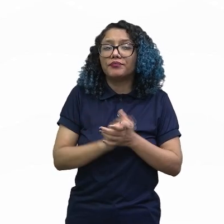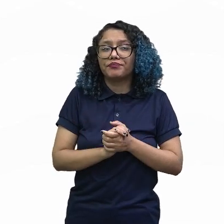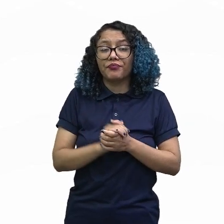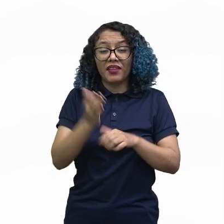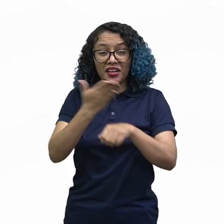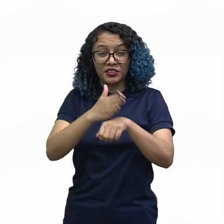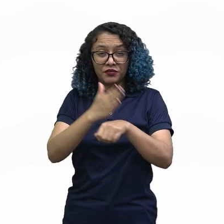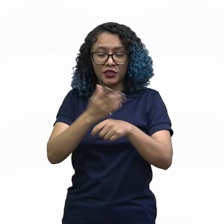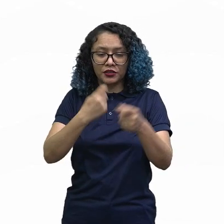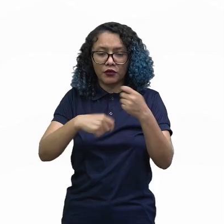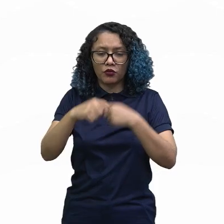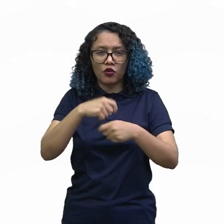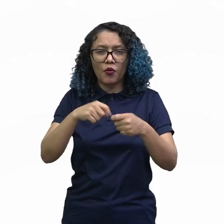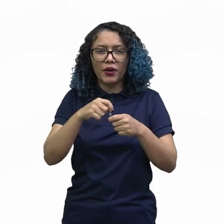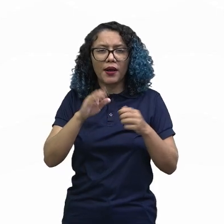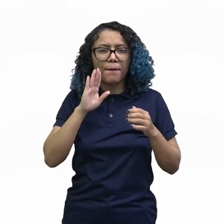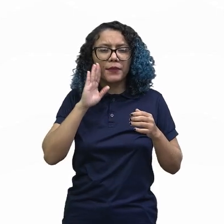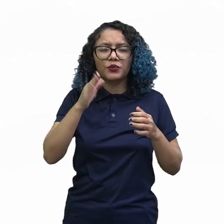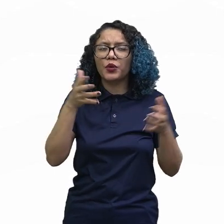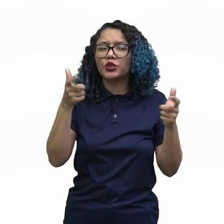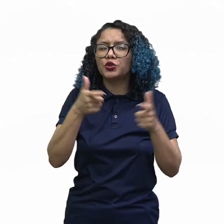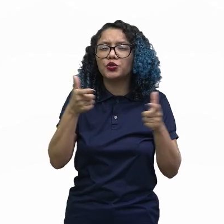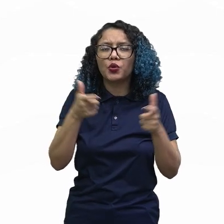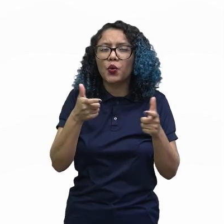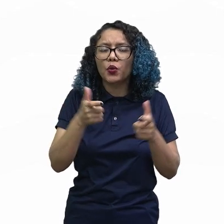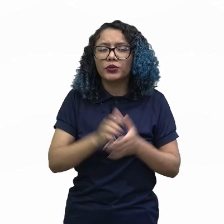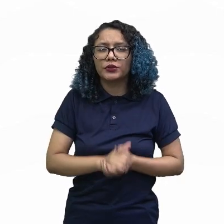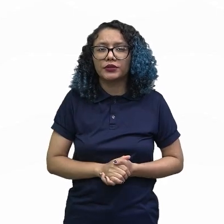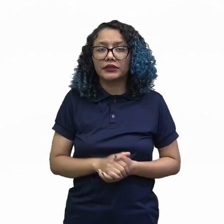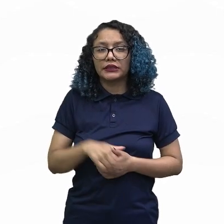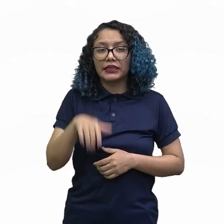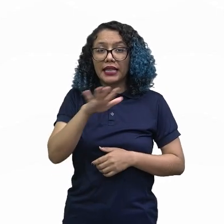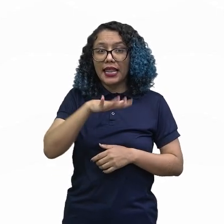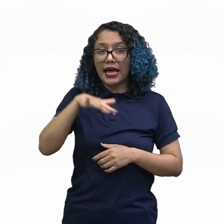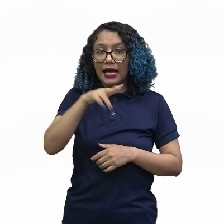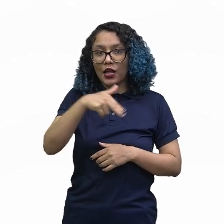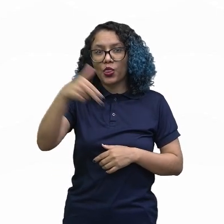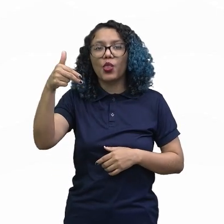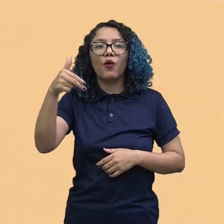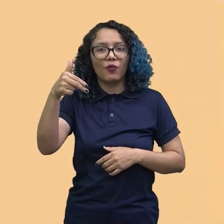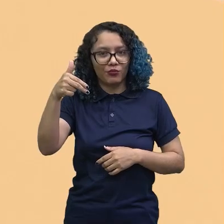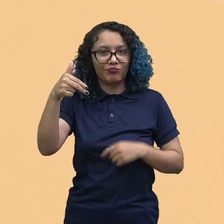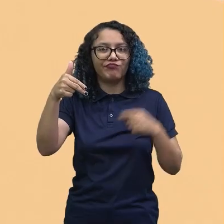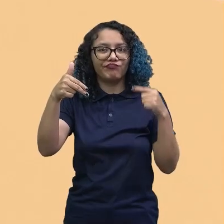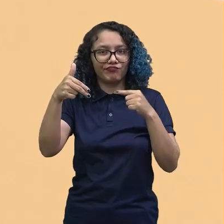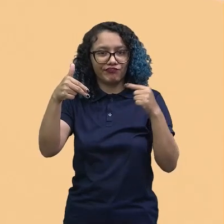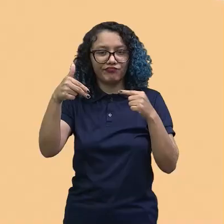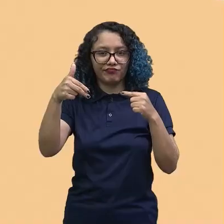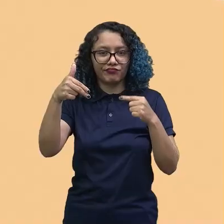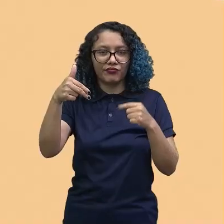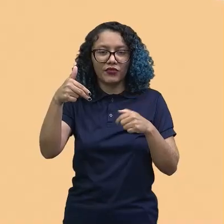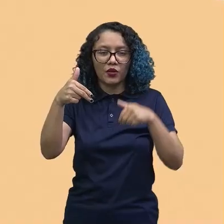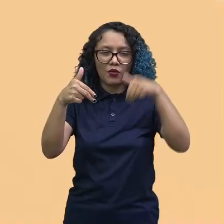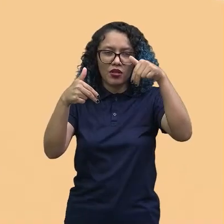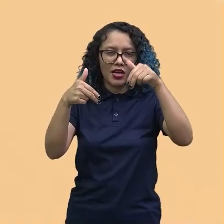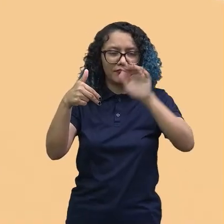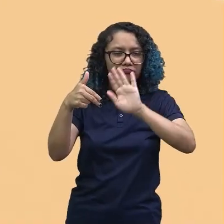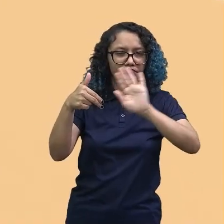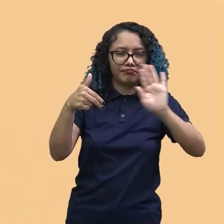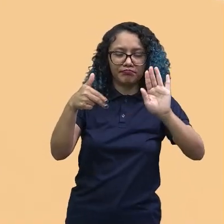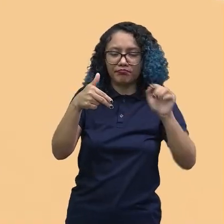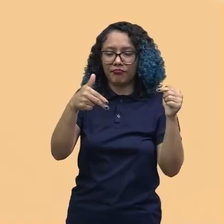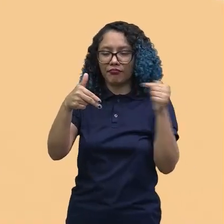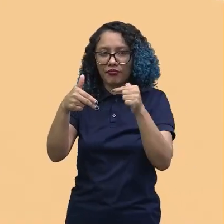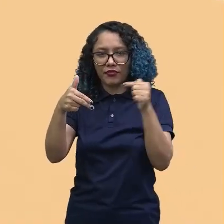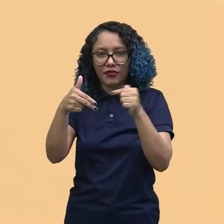atividades econômicas estavam concentradas na região Nordeste, né? Estava ali em franco vapor a